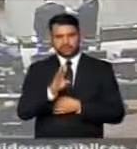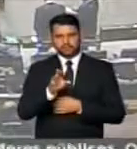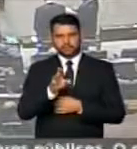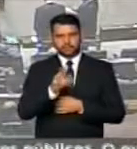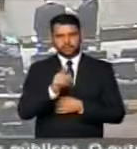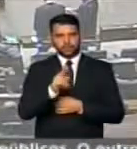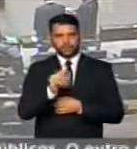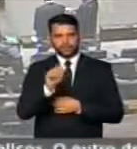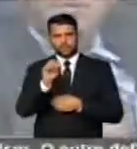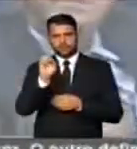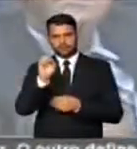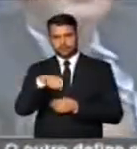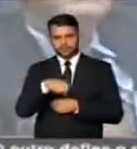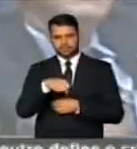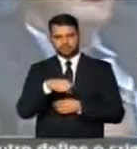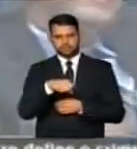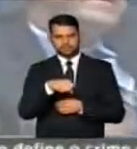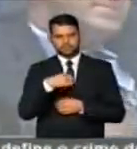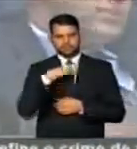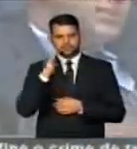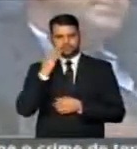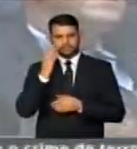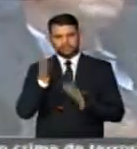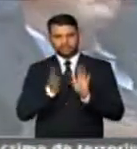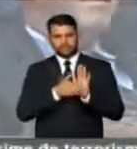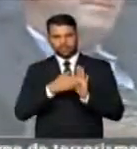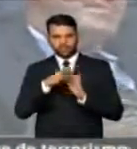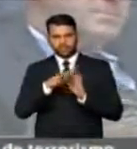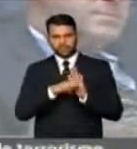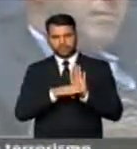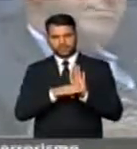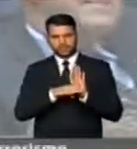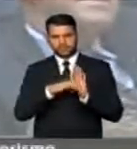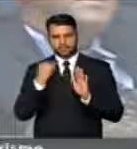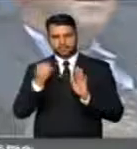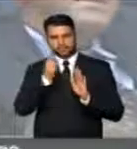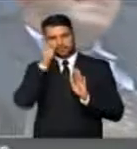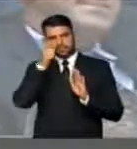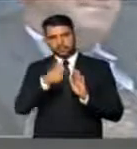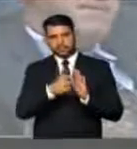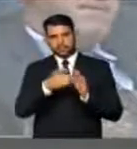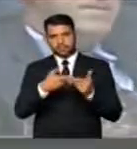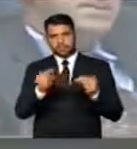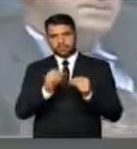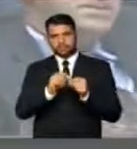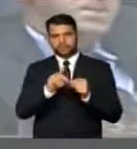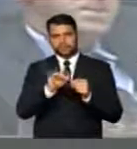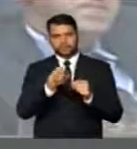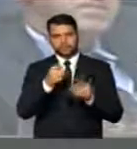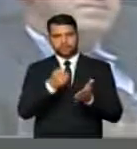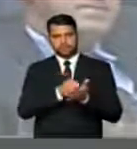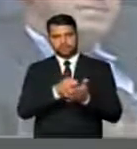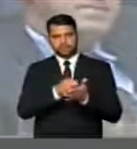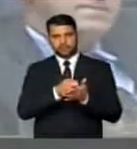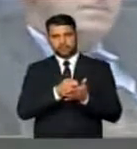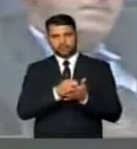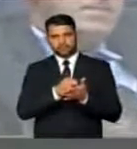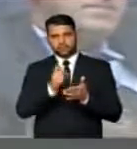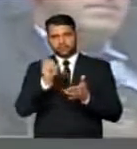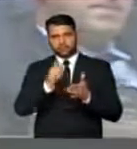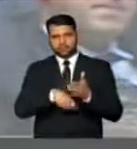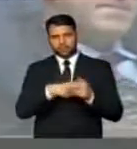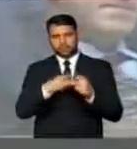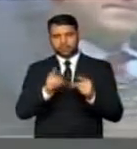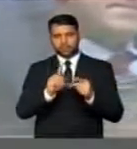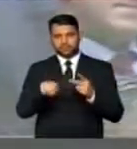Senhor presidente, o PSB vai votar sim, entendendo que a matéria é interessante, essa questão da progressão na cobrança dos